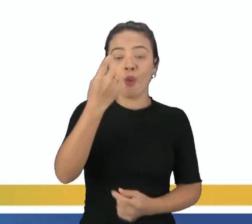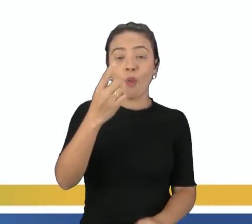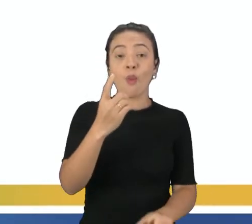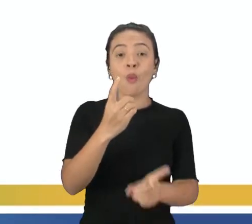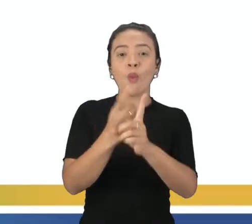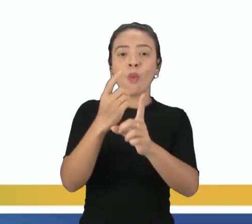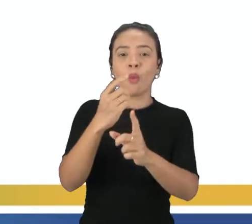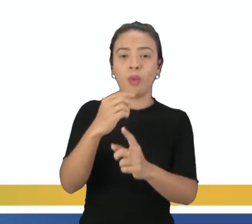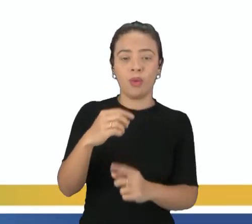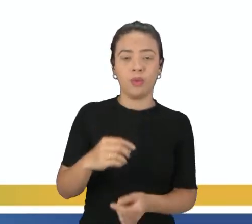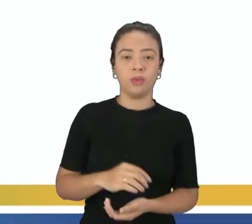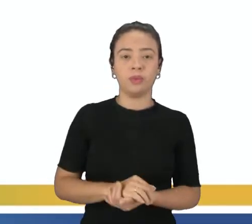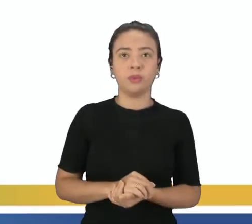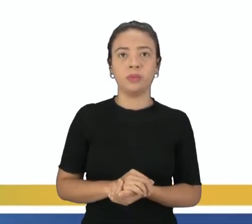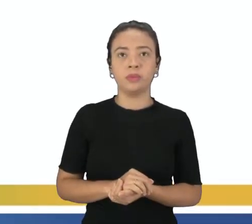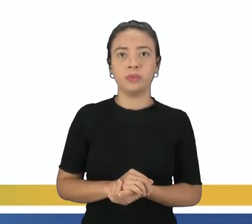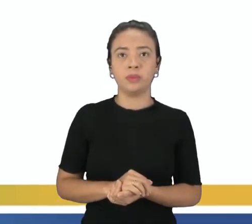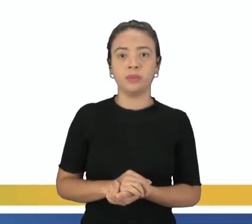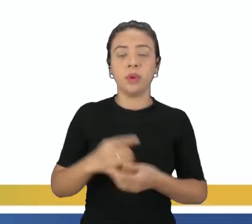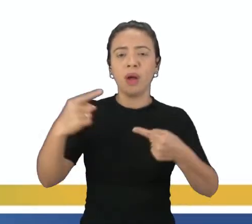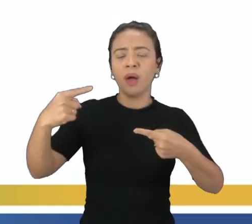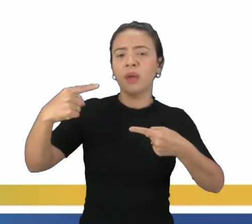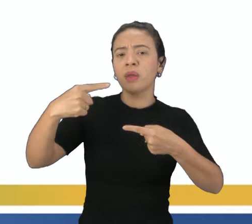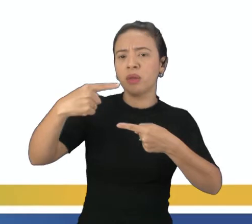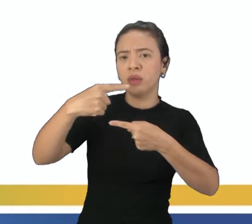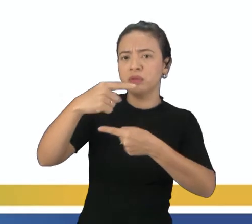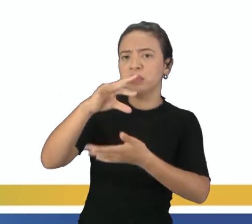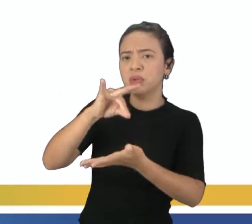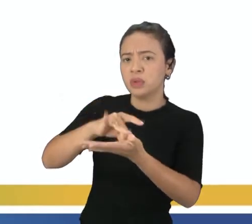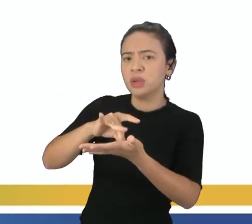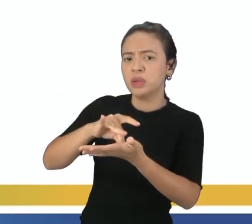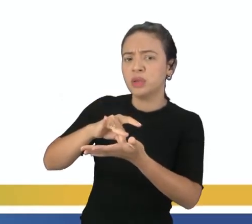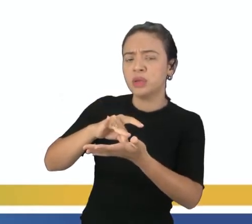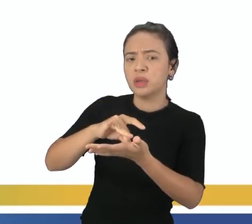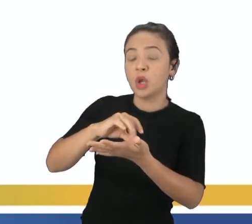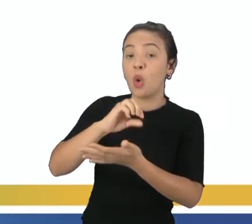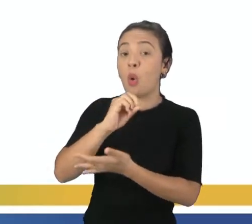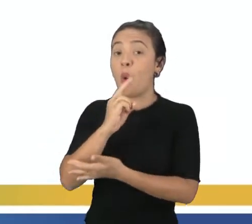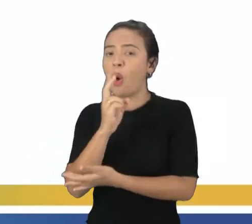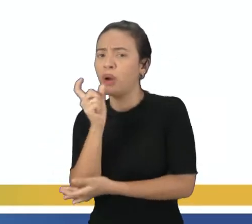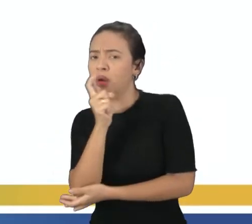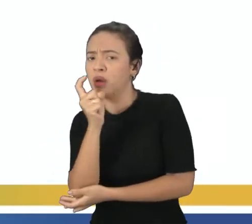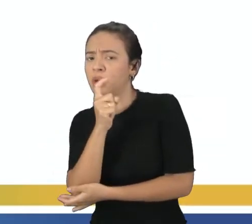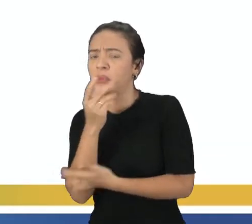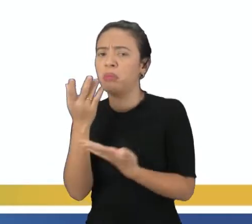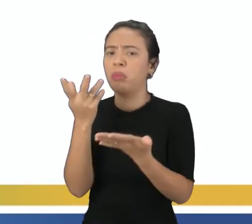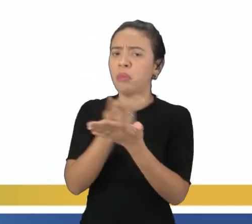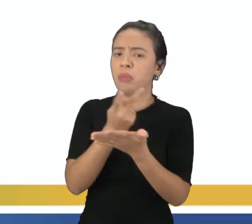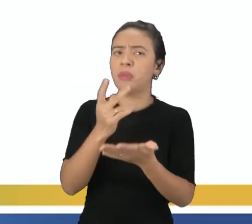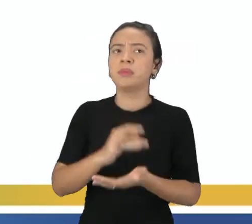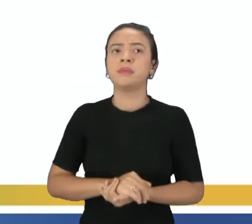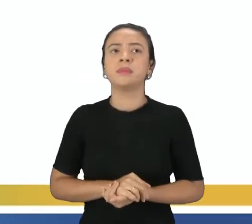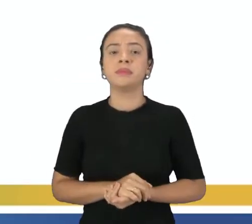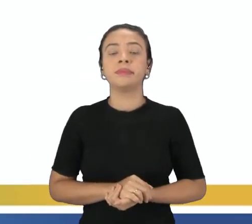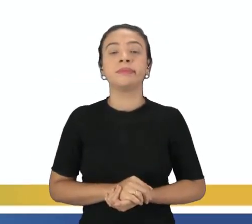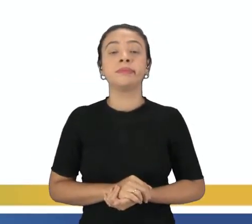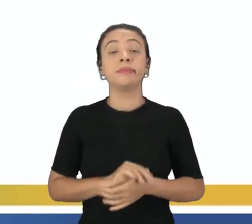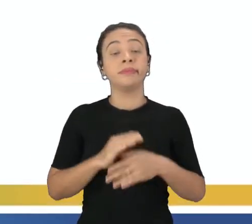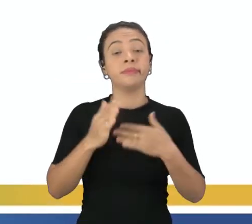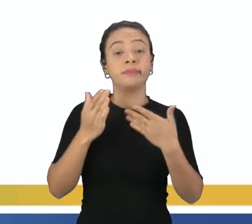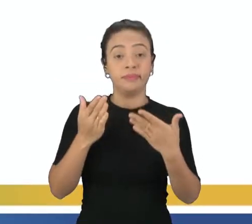comum são perpendiculares entre si. Eu quero julgar se isso é verdade ou se isso está incorreto. Bom, gente,